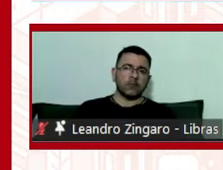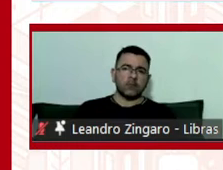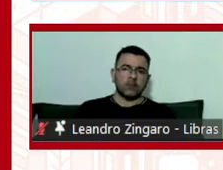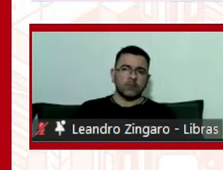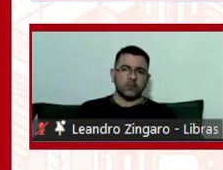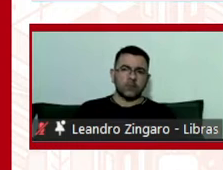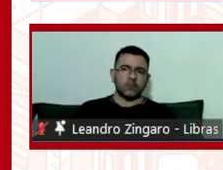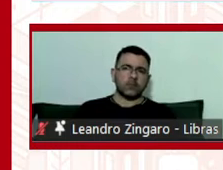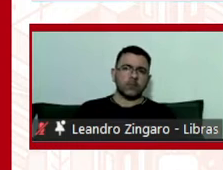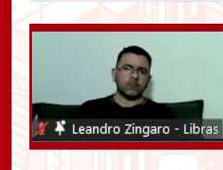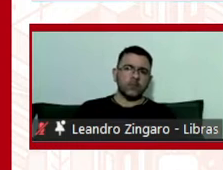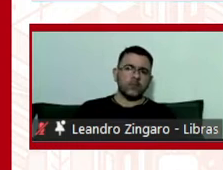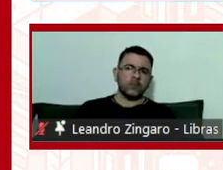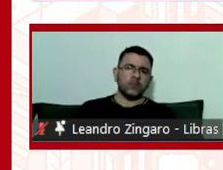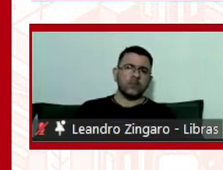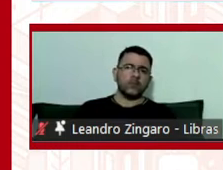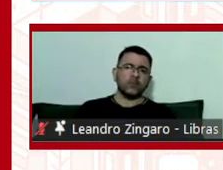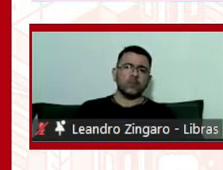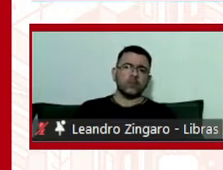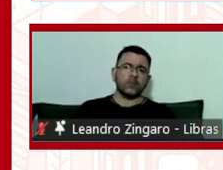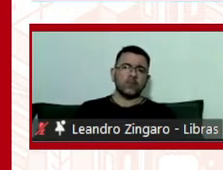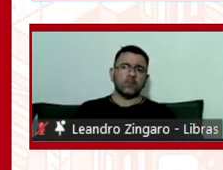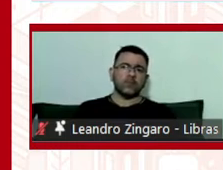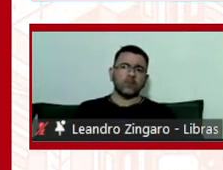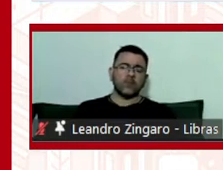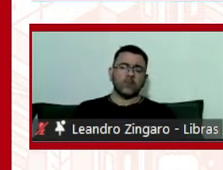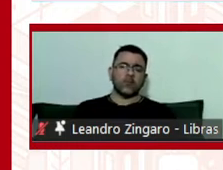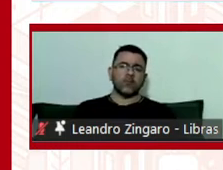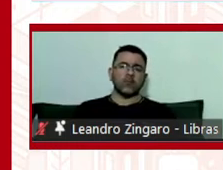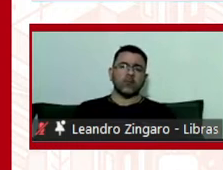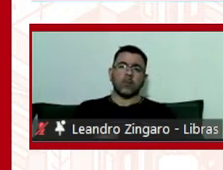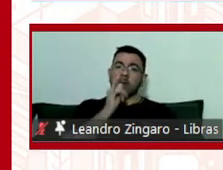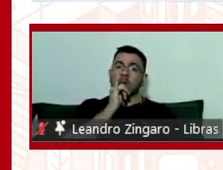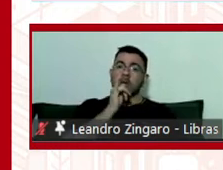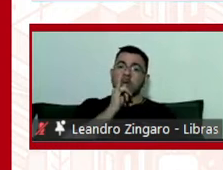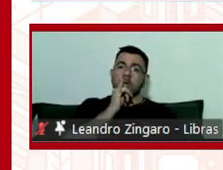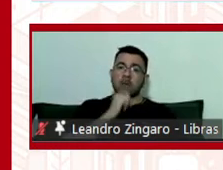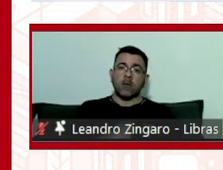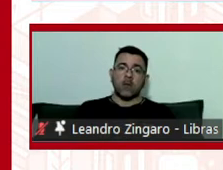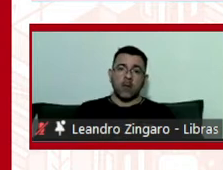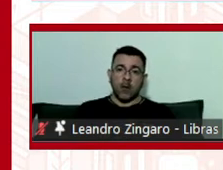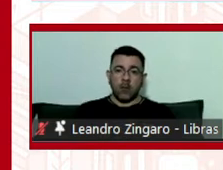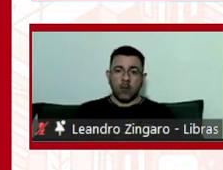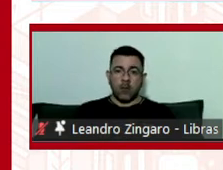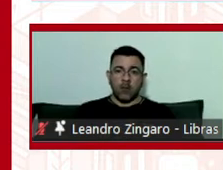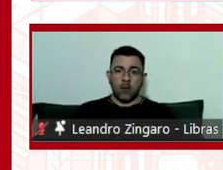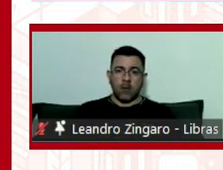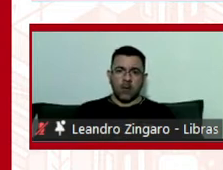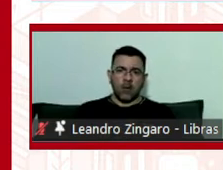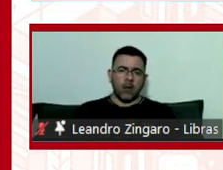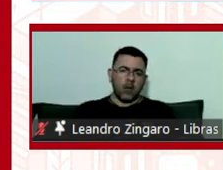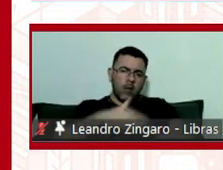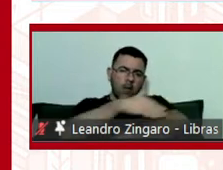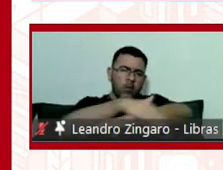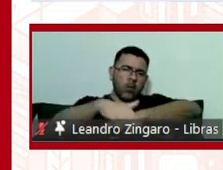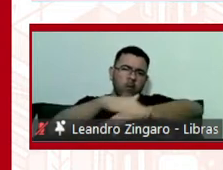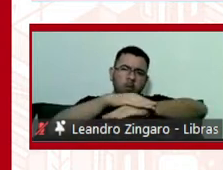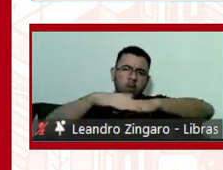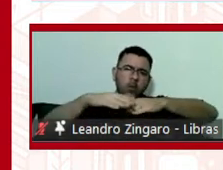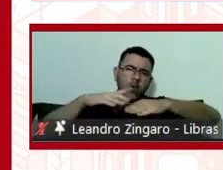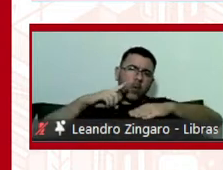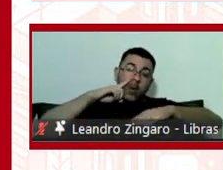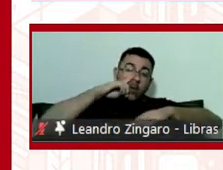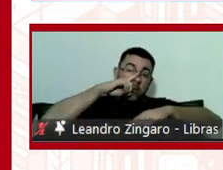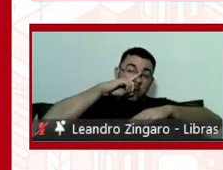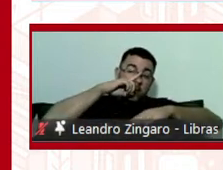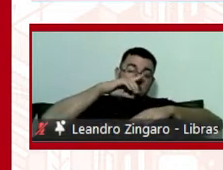eh coisas por exemplo de problema no bueiro e lixo em cima da Via